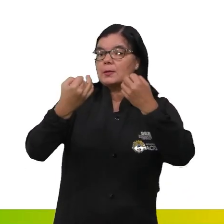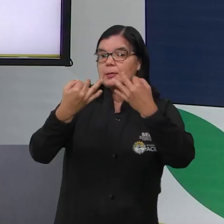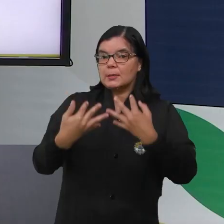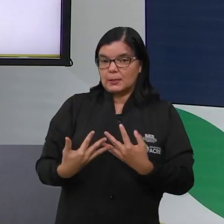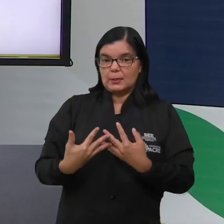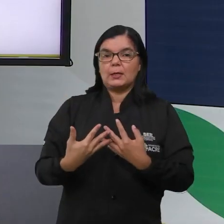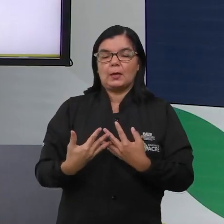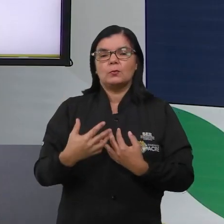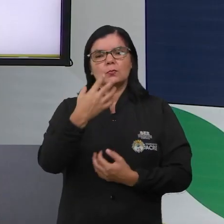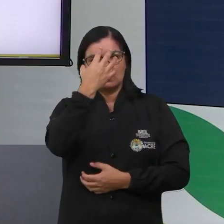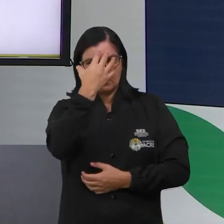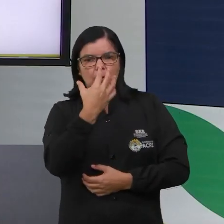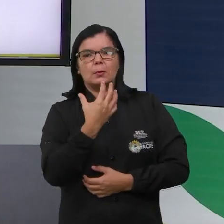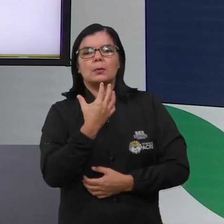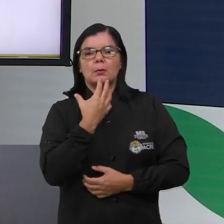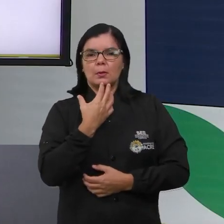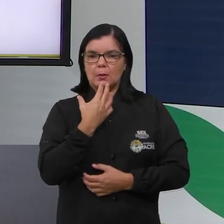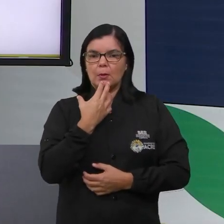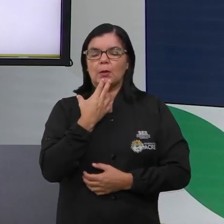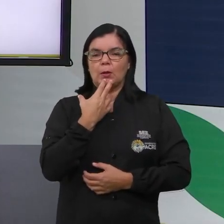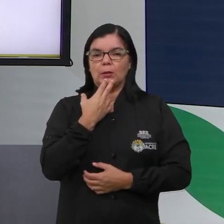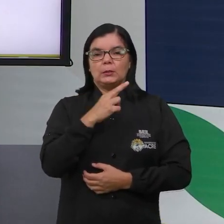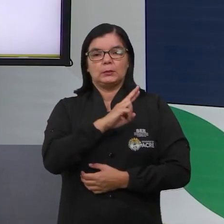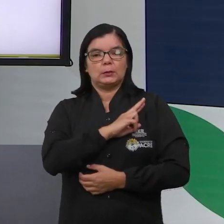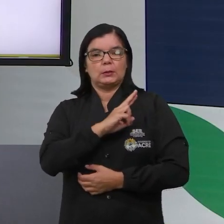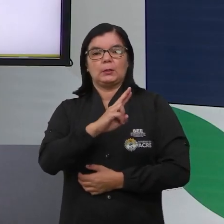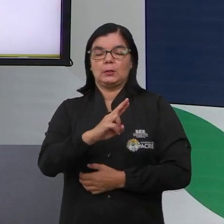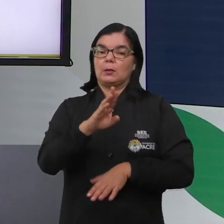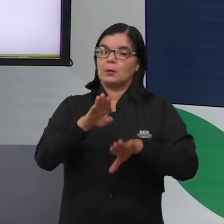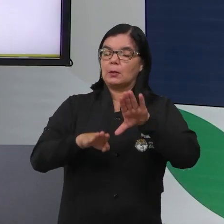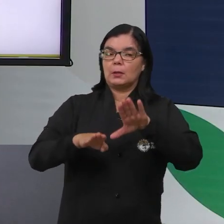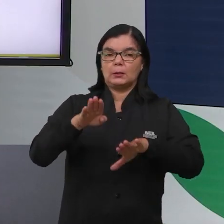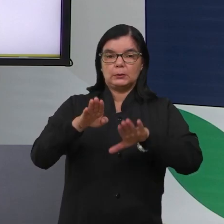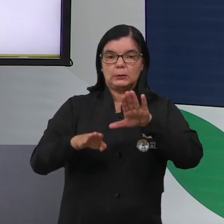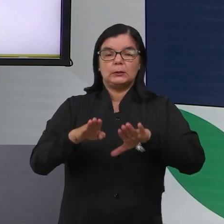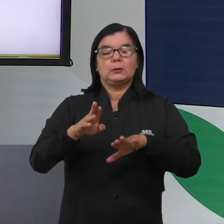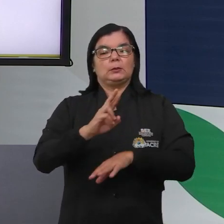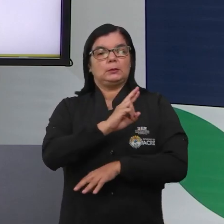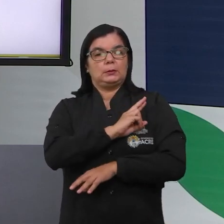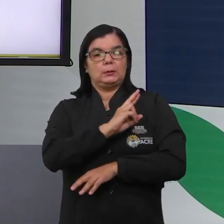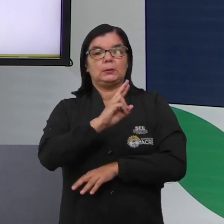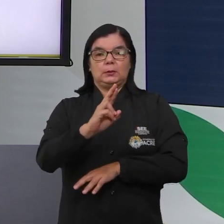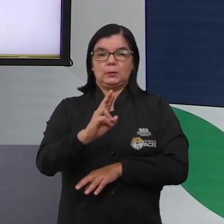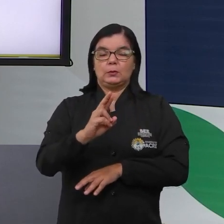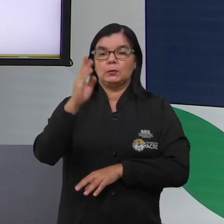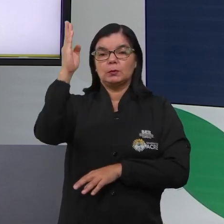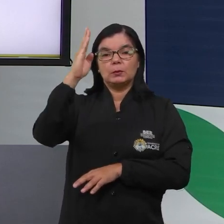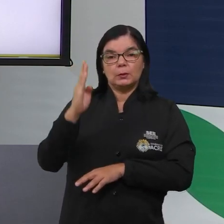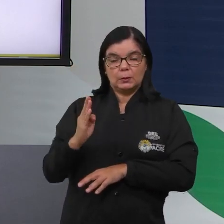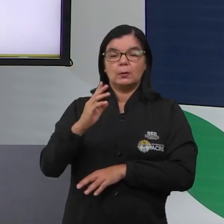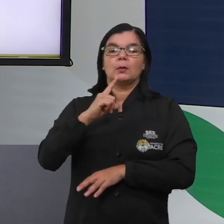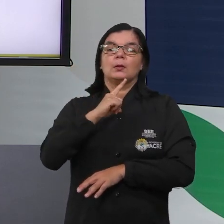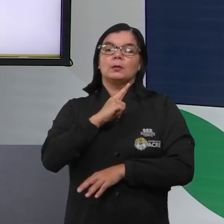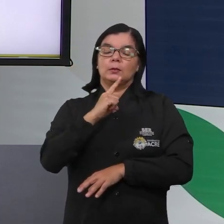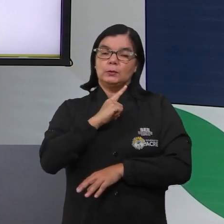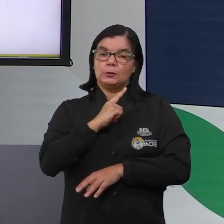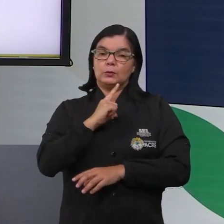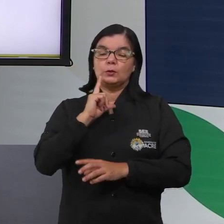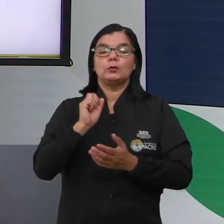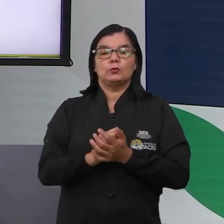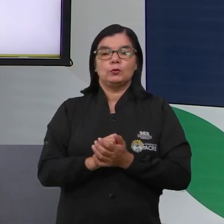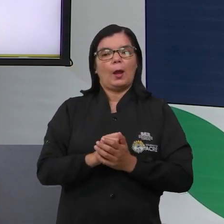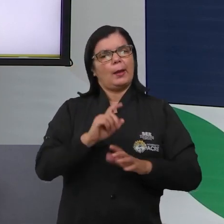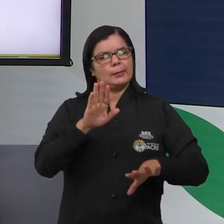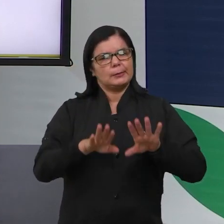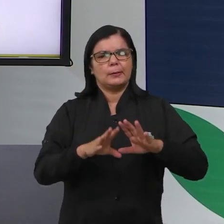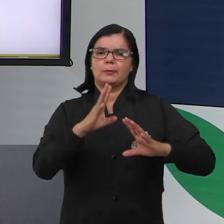com seriedade a questão religiosa. Muitas vezes a questão religiosa aqui no Brasil tem sido motivo de